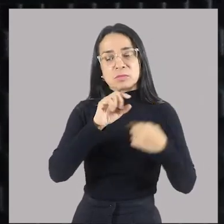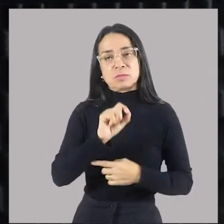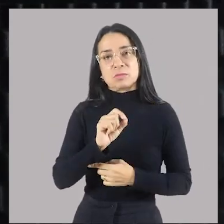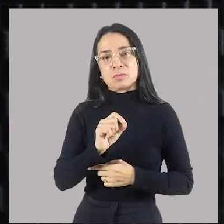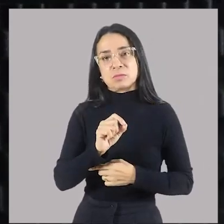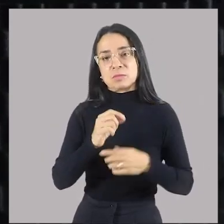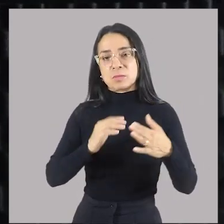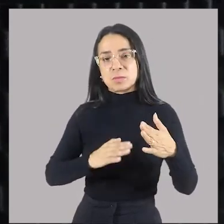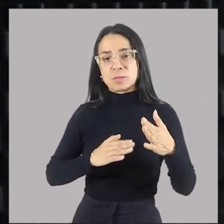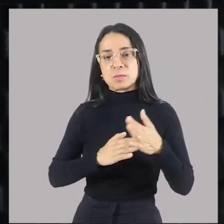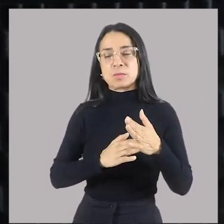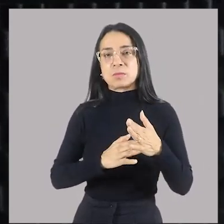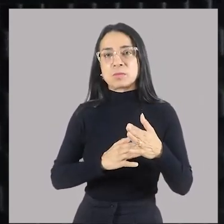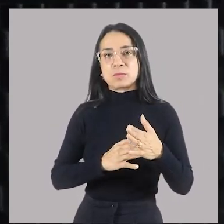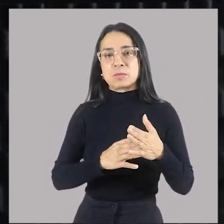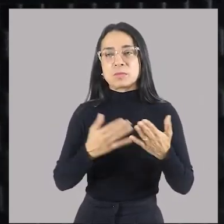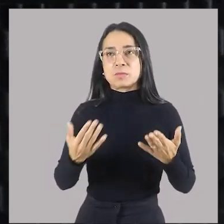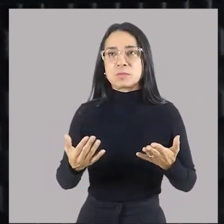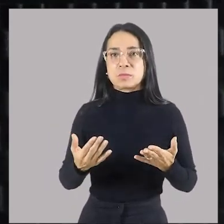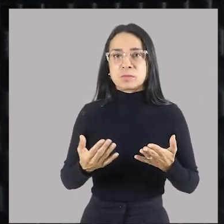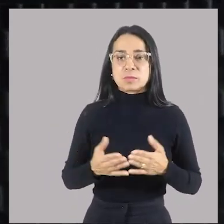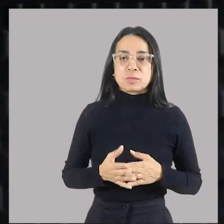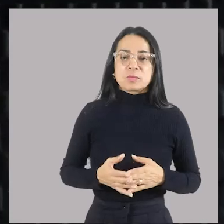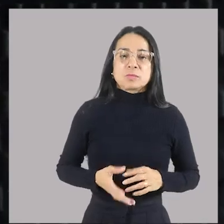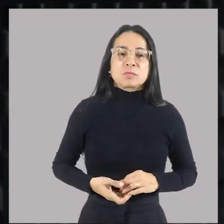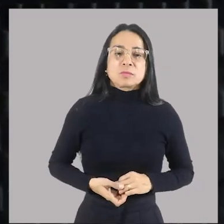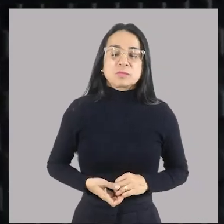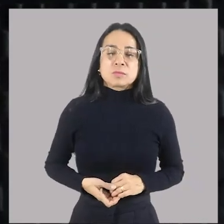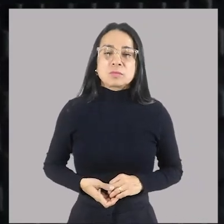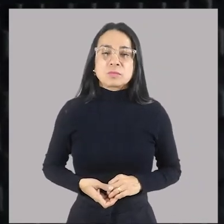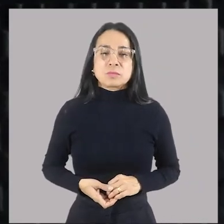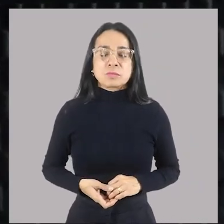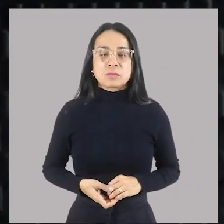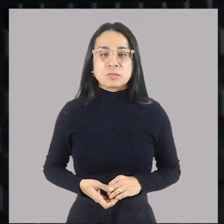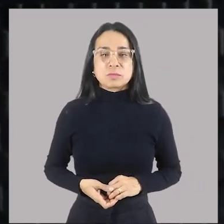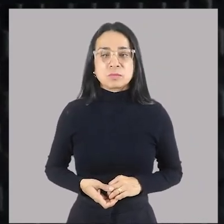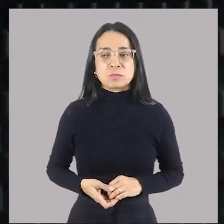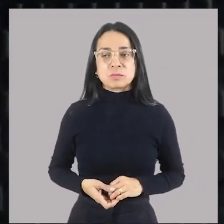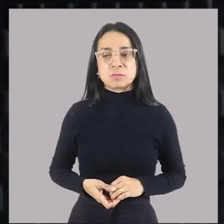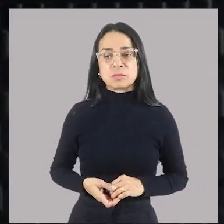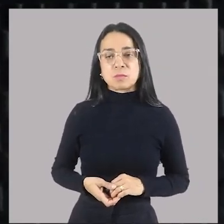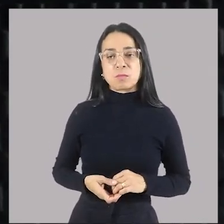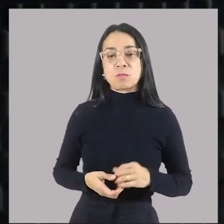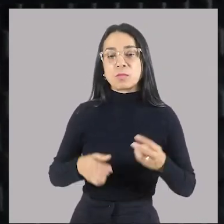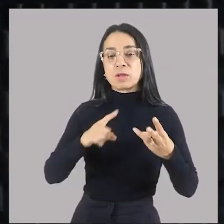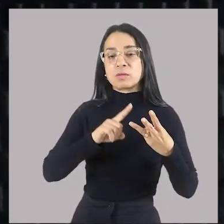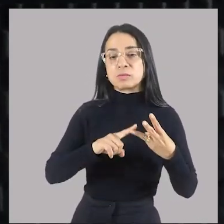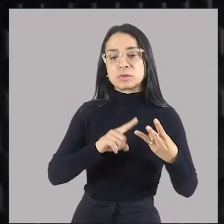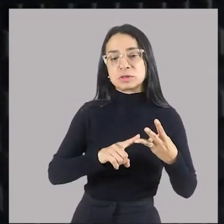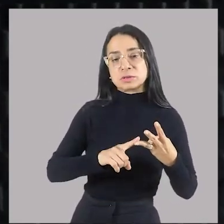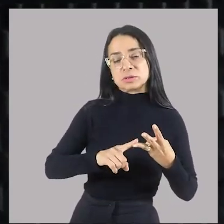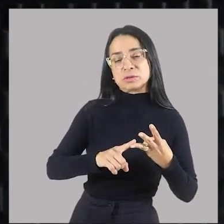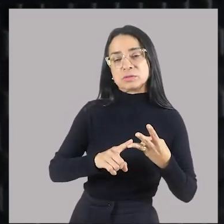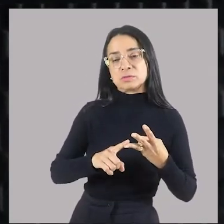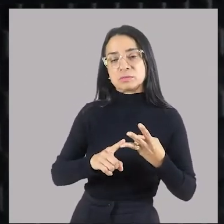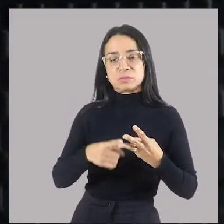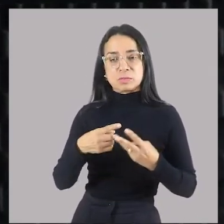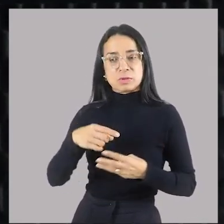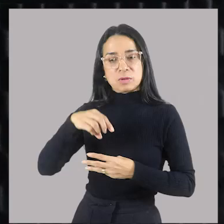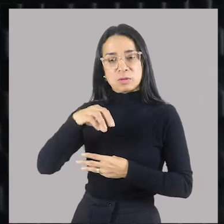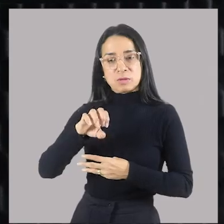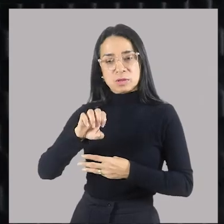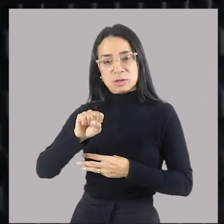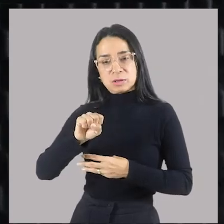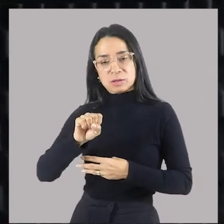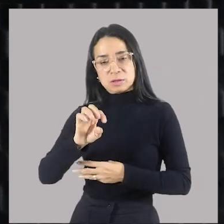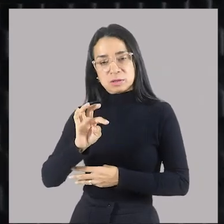por controlá-lo. Já o músculo, o terceiro, que é o músculo estriado esquelético, que é a nossa musculatura, nós